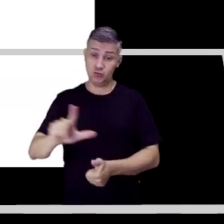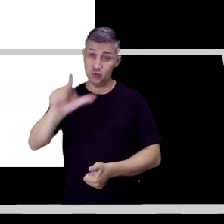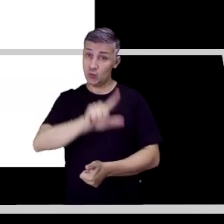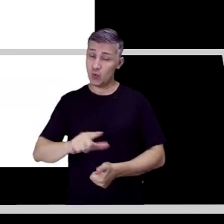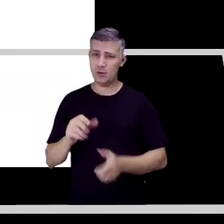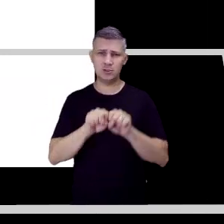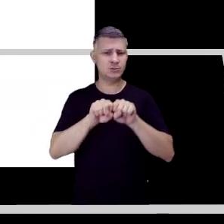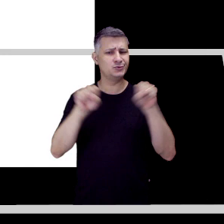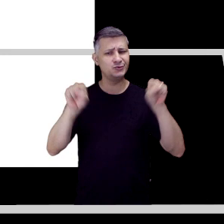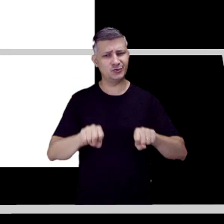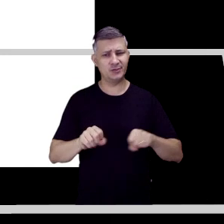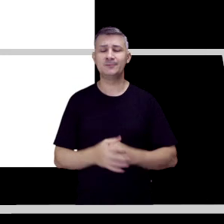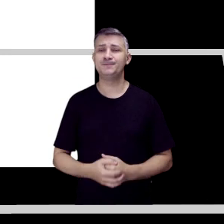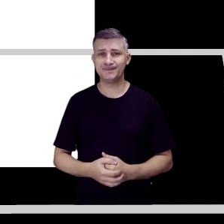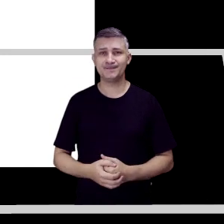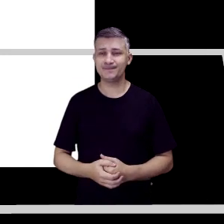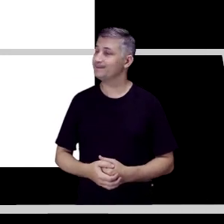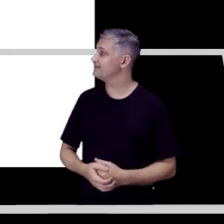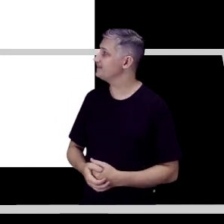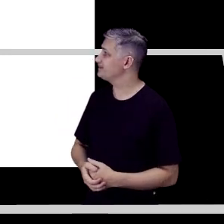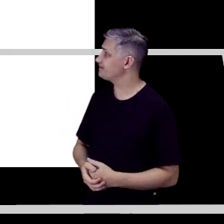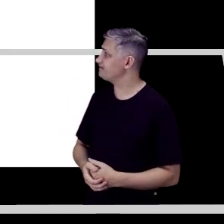uma lógica bastante assim sistêmica.